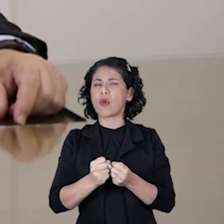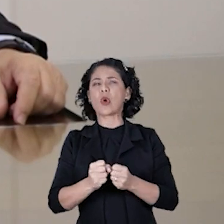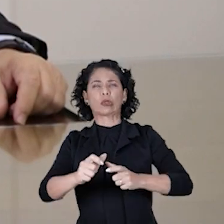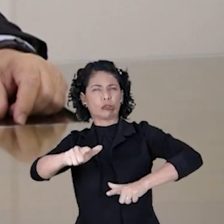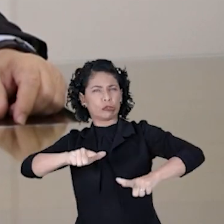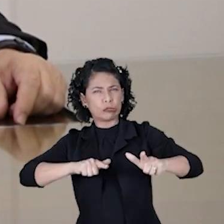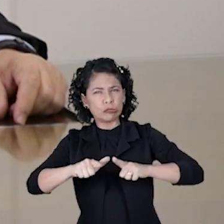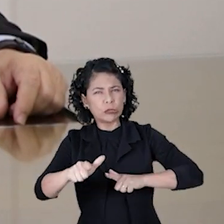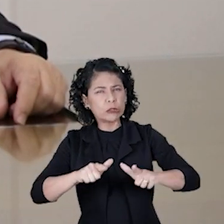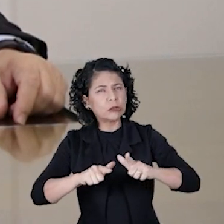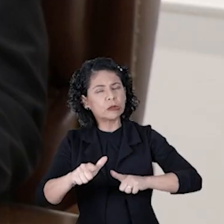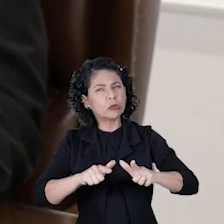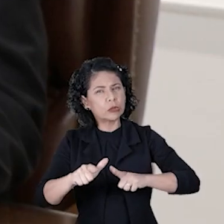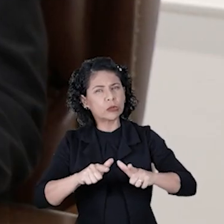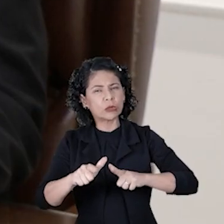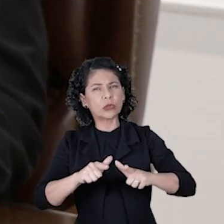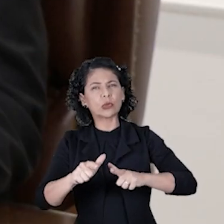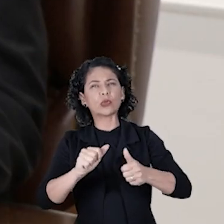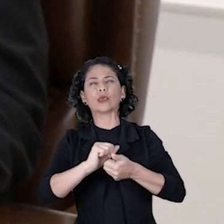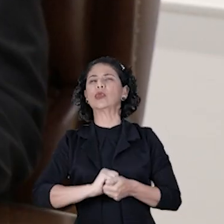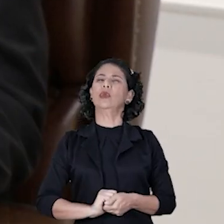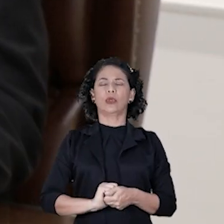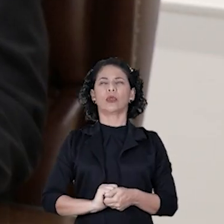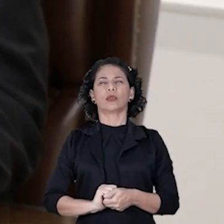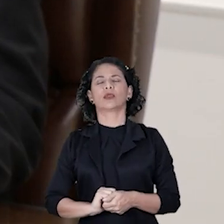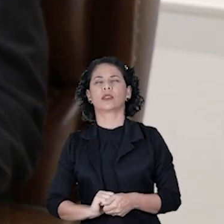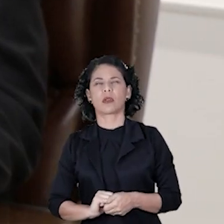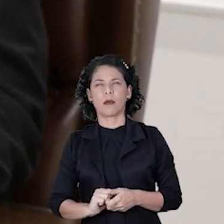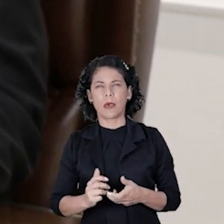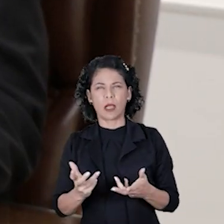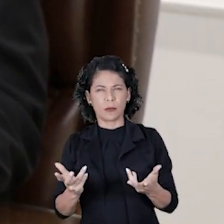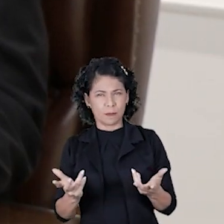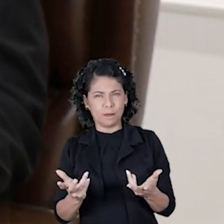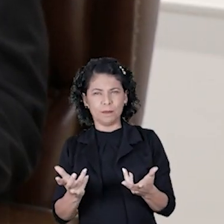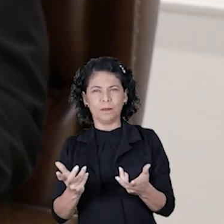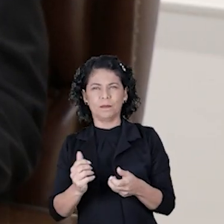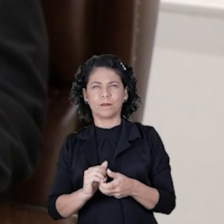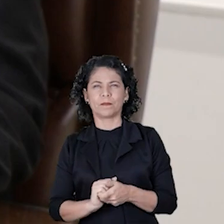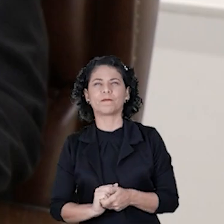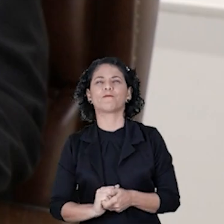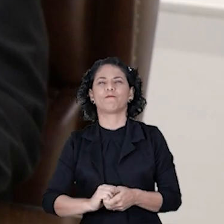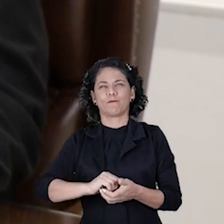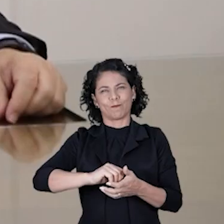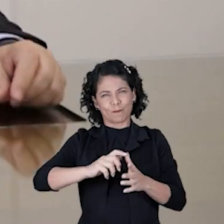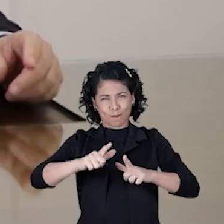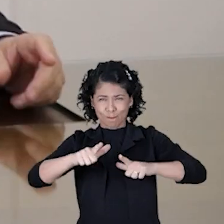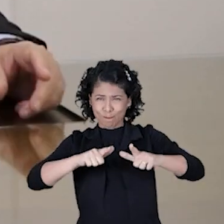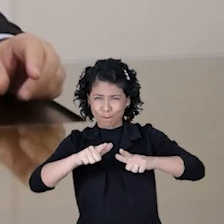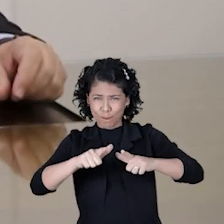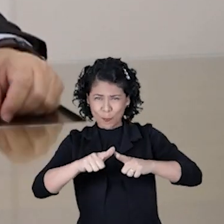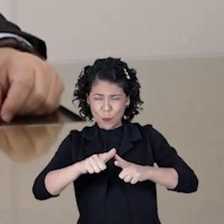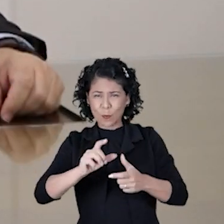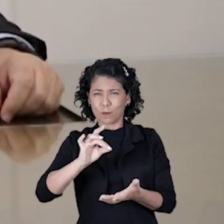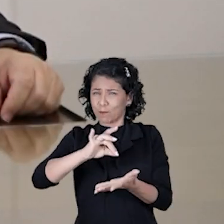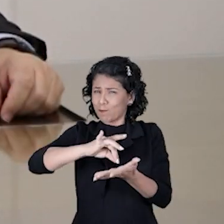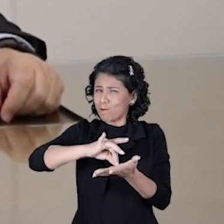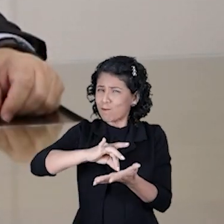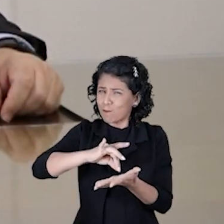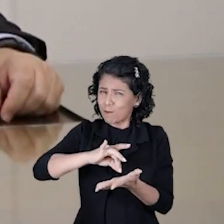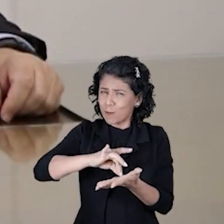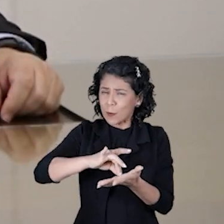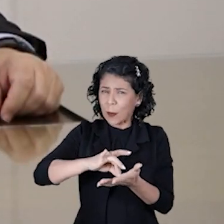execução desse trabalho. Tem sido possível, através deles, realizar algo concreto.